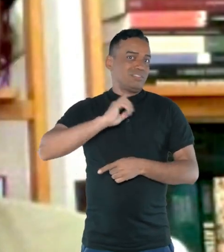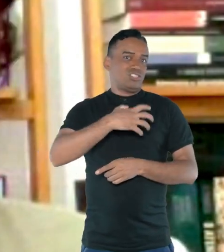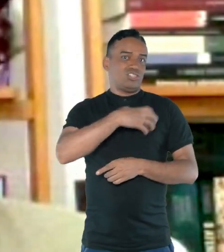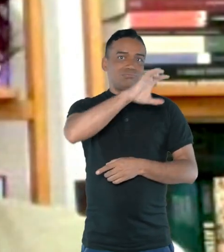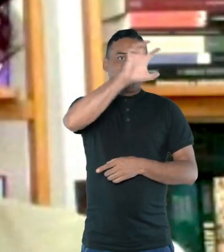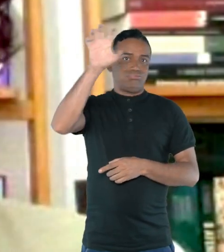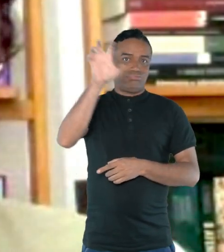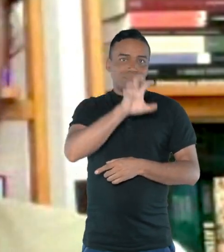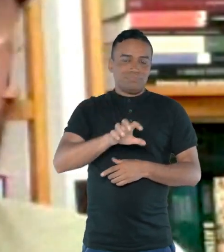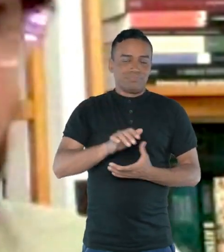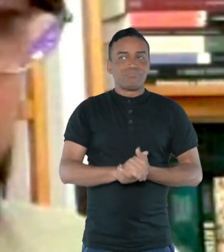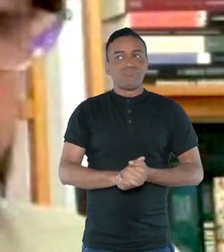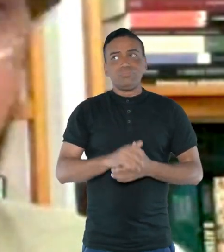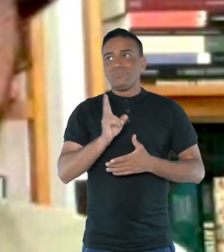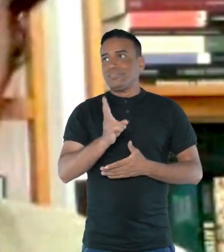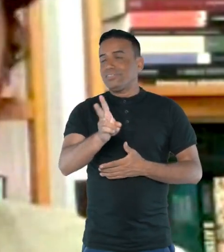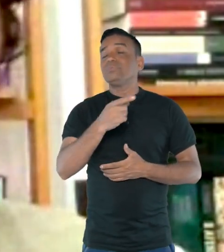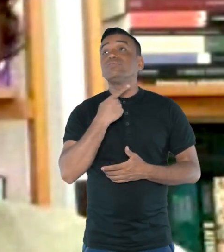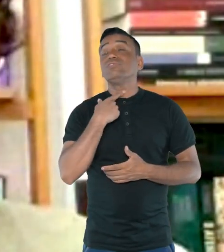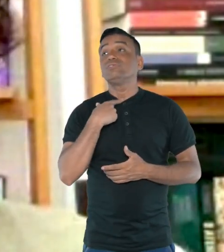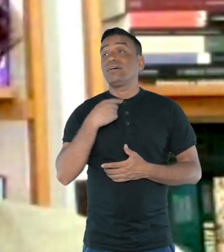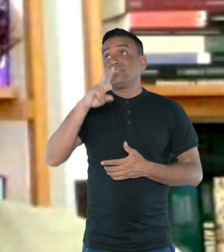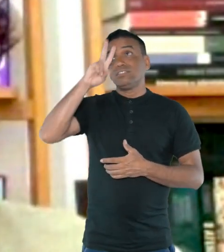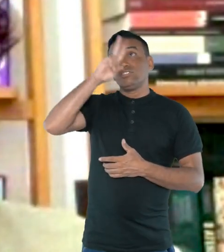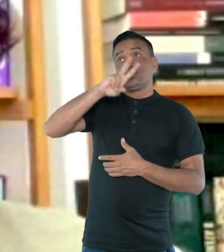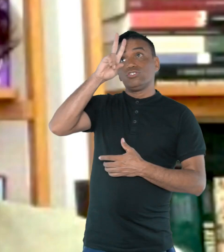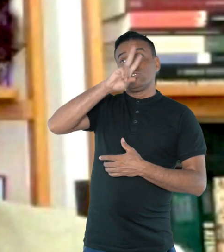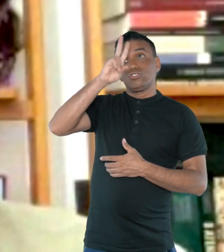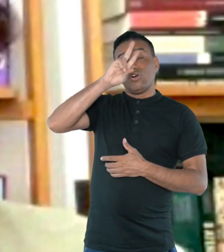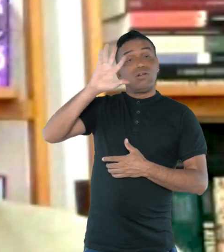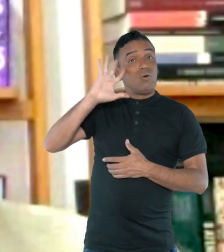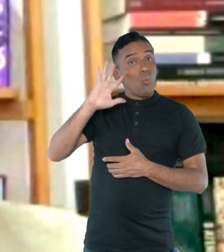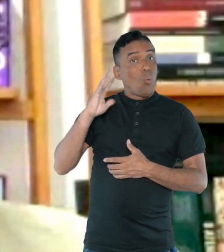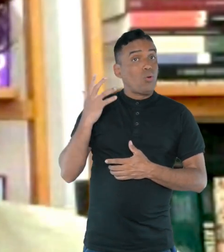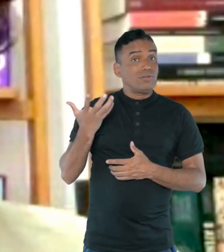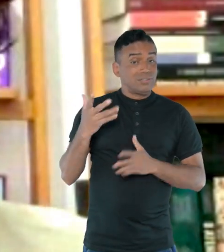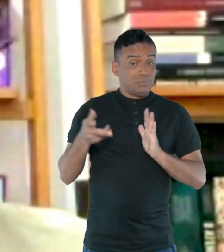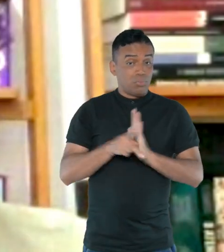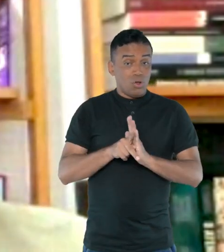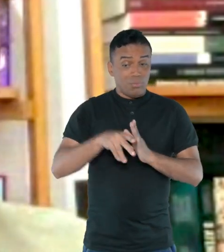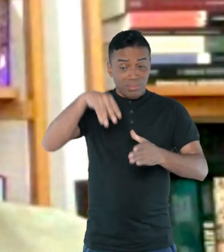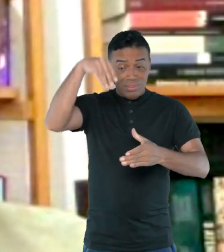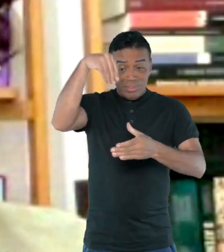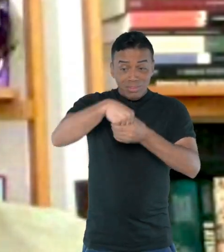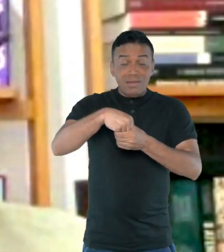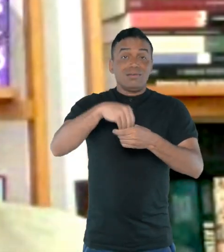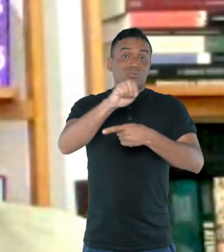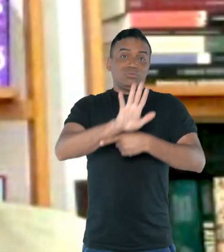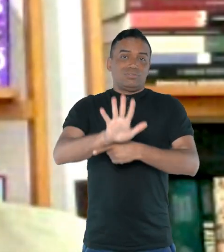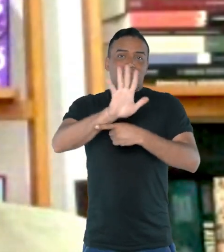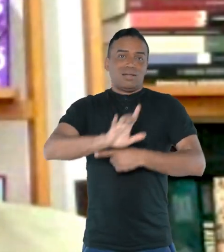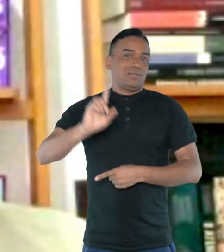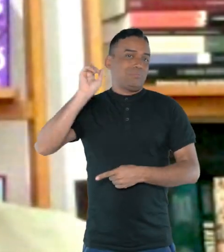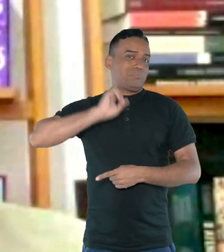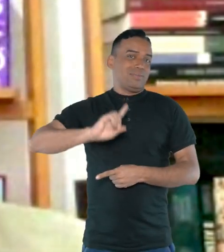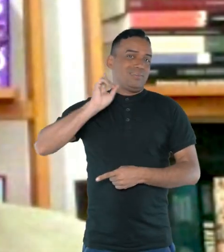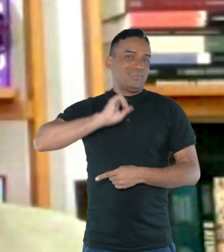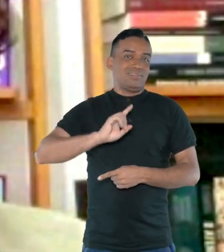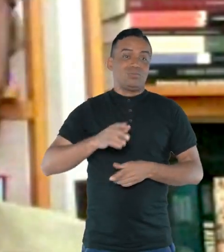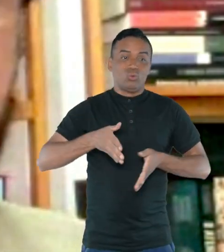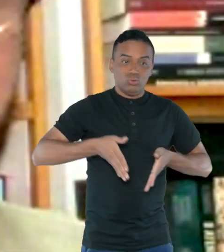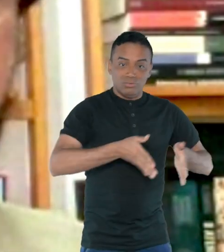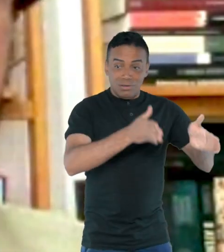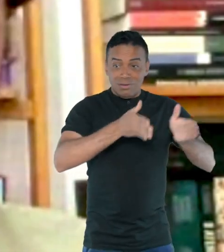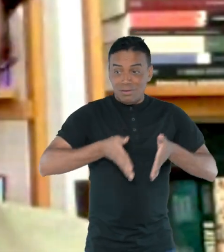essa intenção de trabalhar histórias que se passassem apenas em Minas. Todas as trajetórias desses